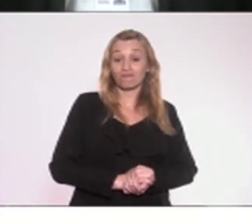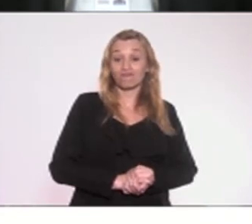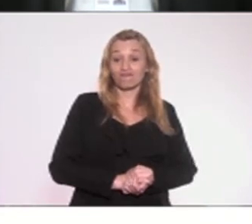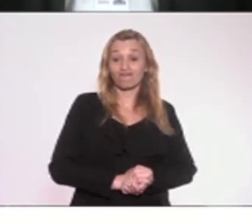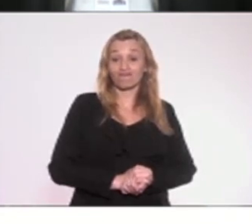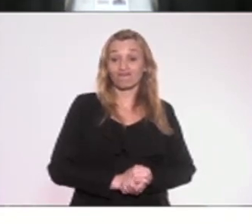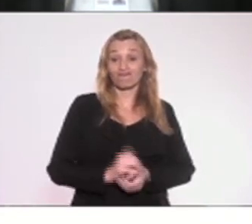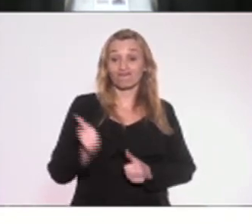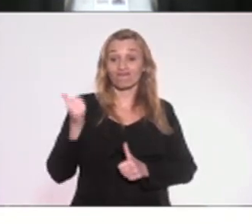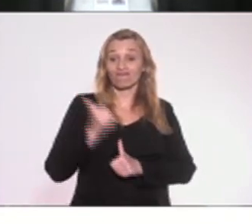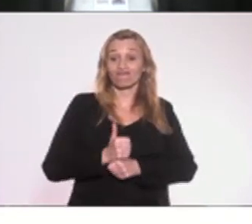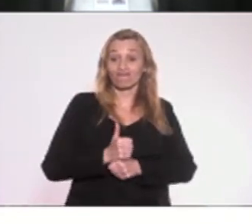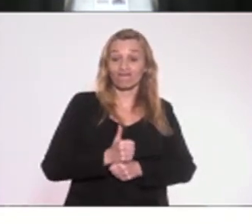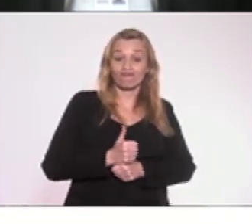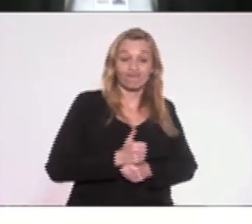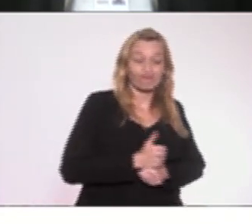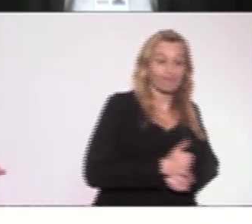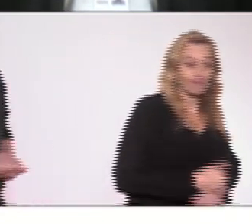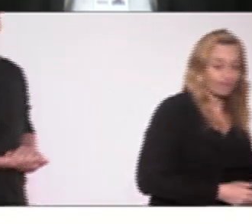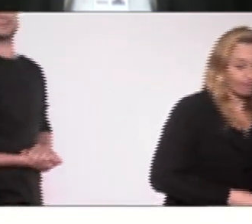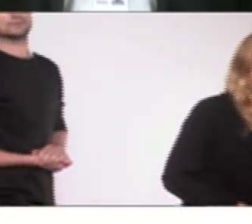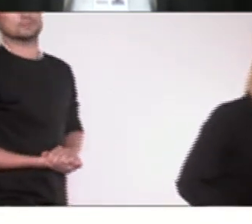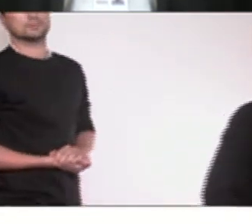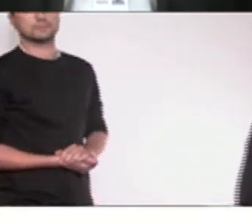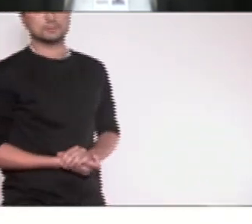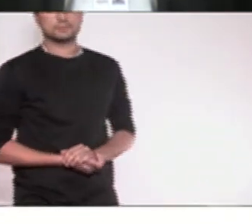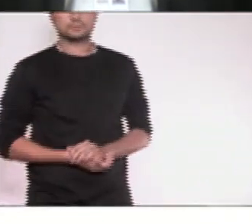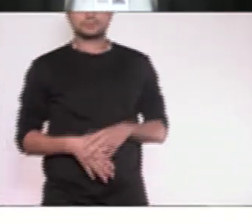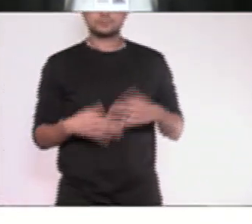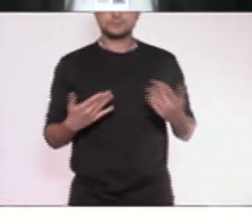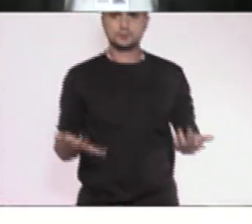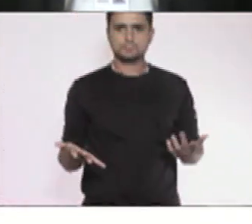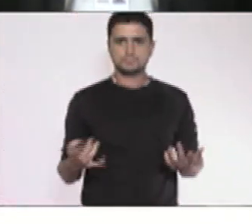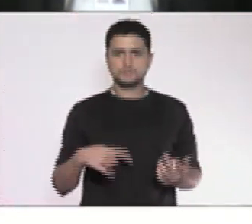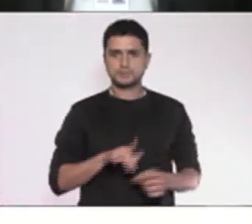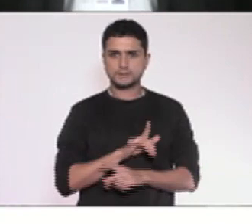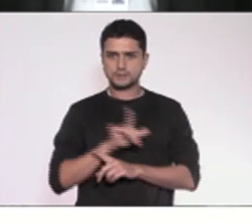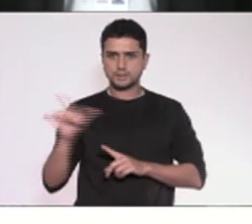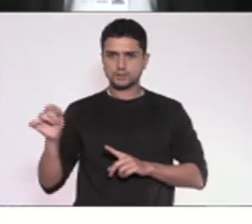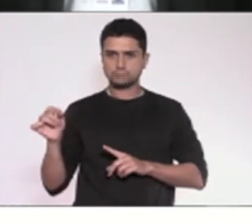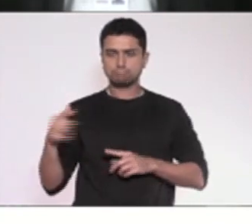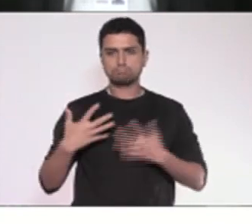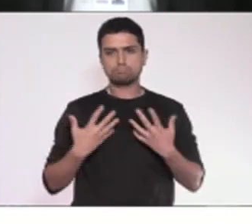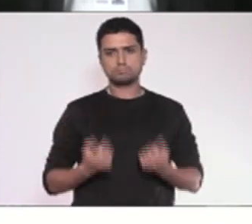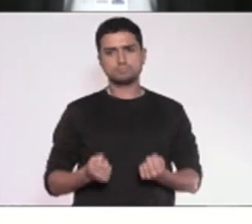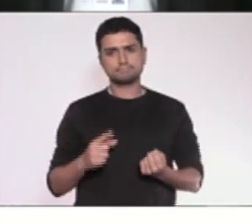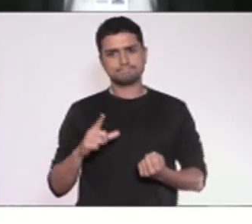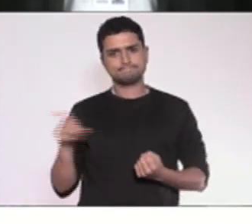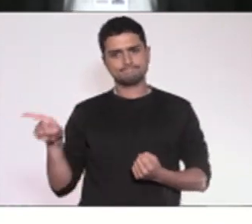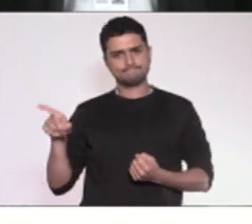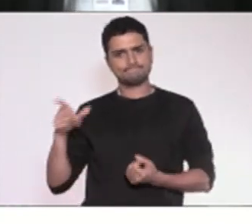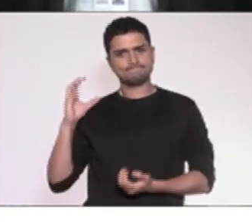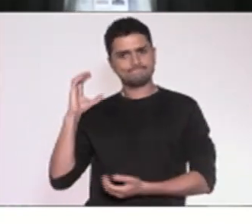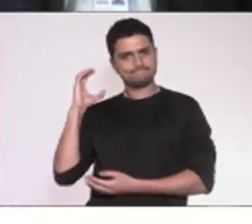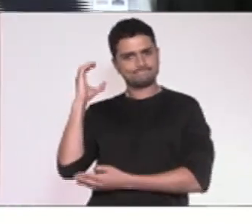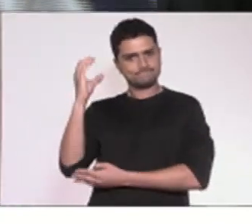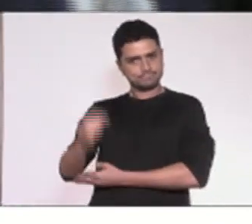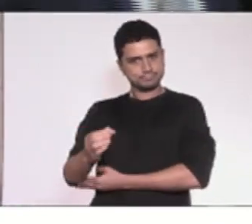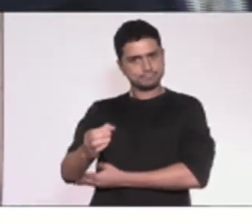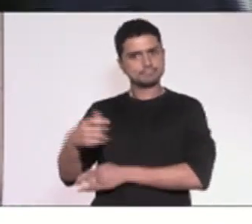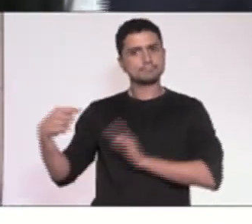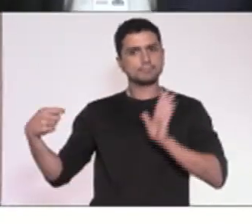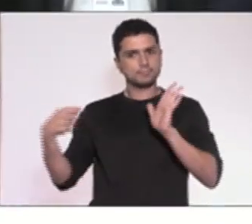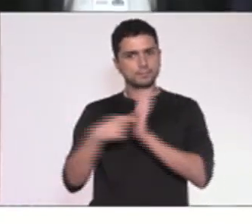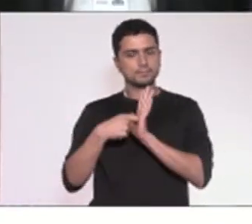E ele saiu daqui para receber a sentença dele de execução à forca, no Largo